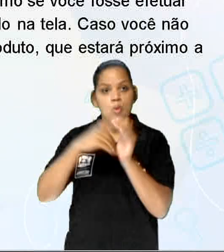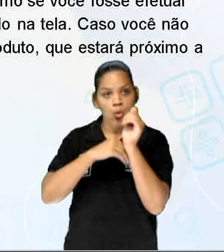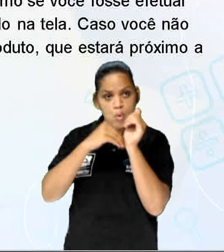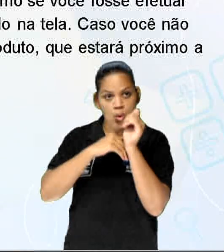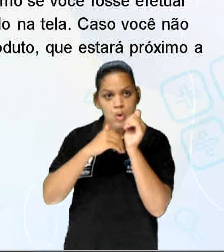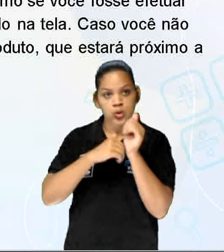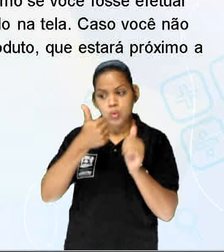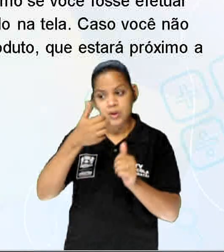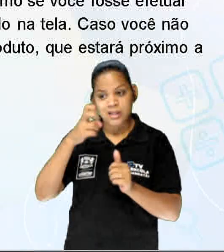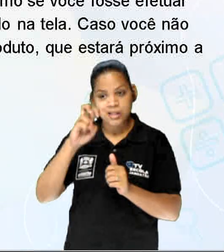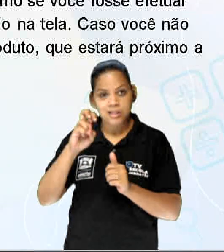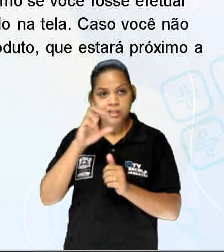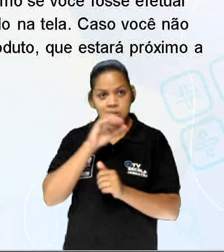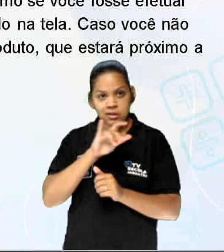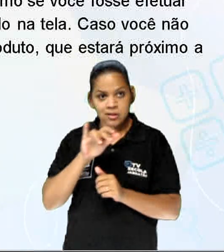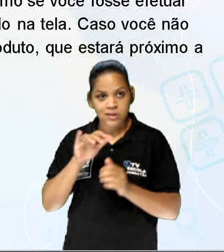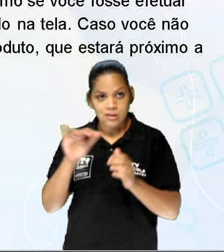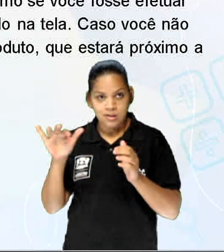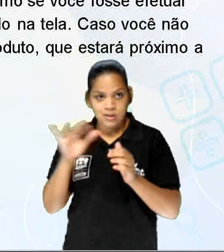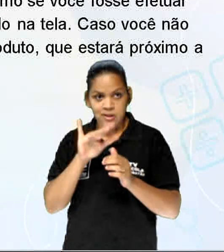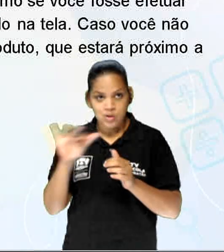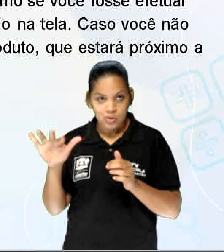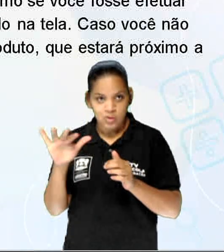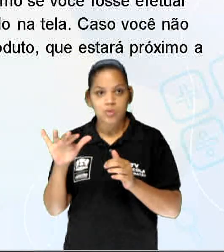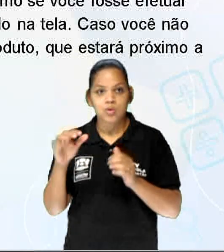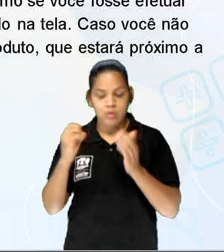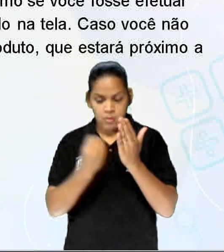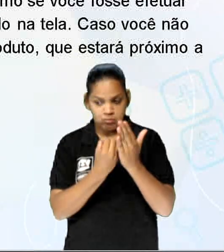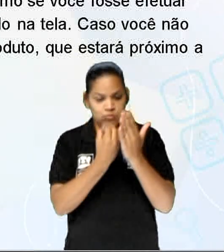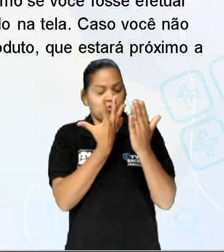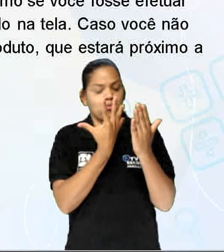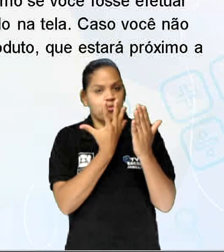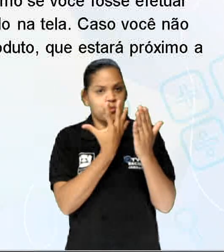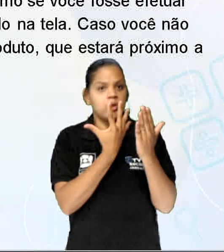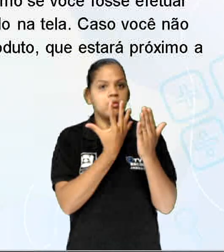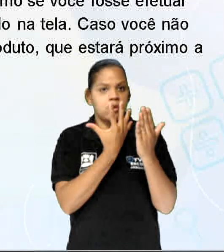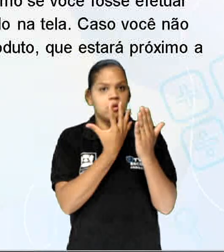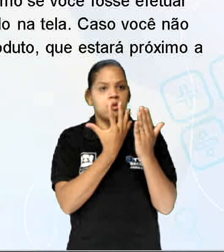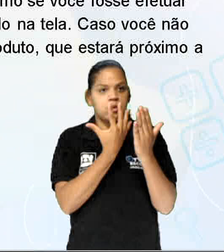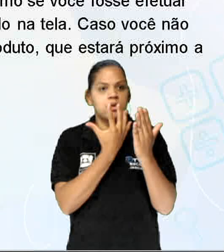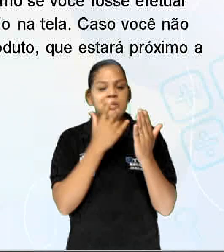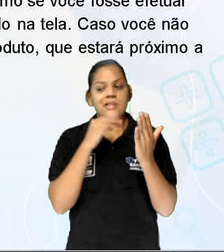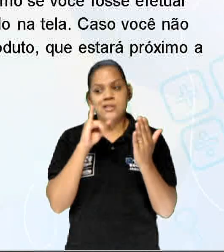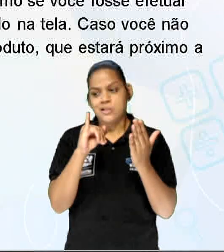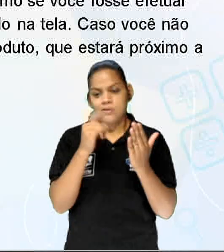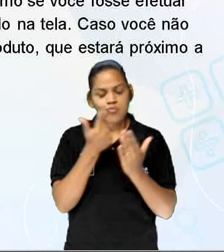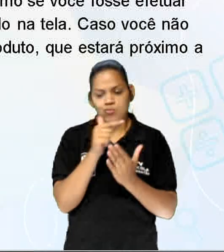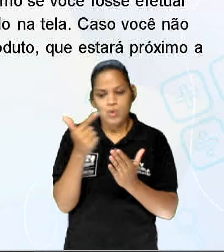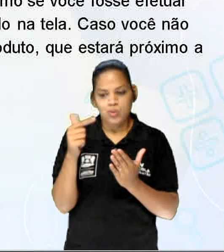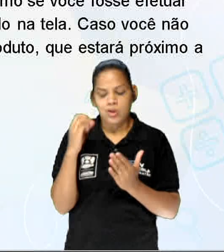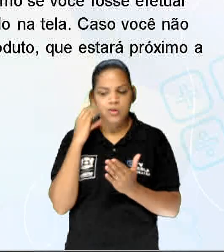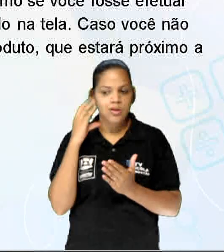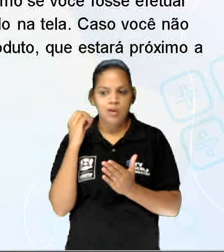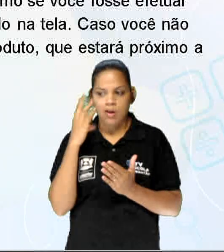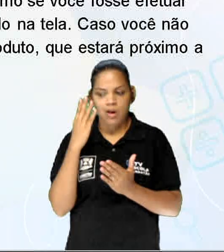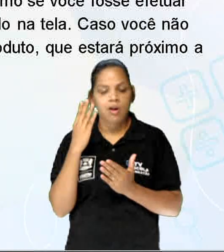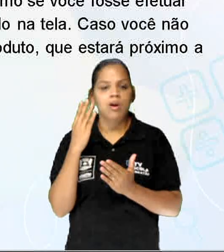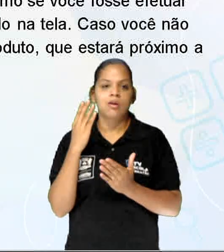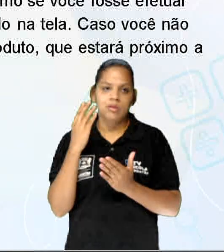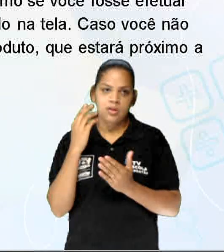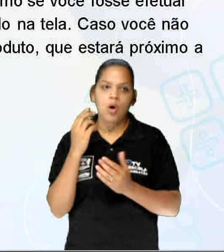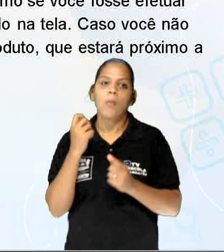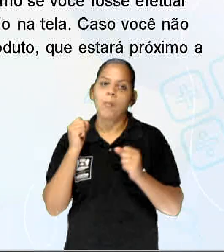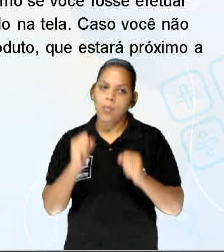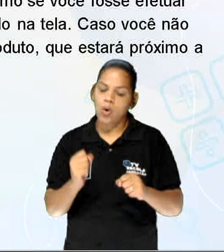será imediatamente exibido na tela. Caso você não tenha mais acesso ao celular, procure